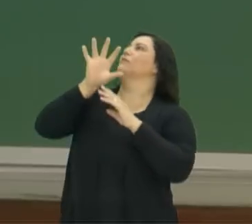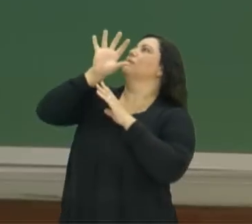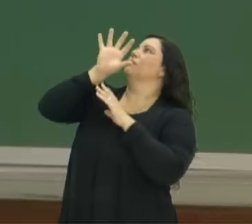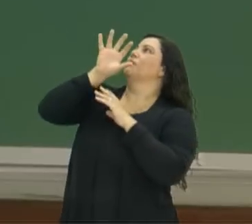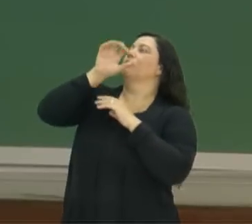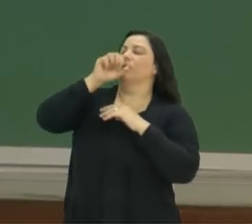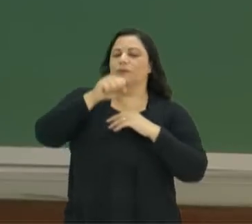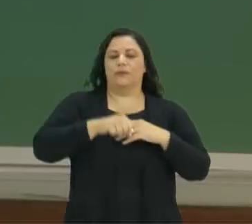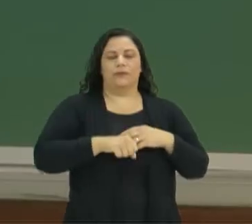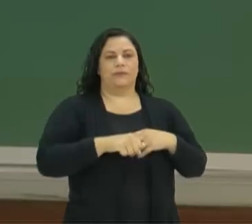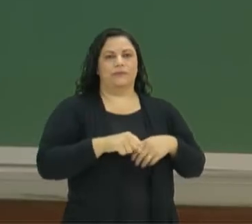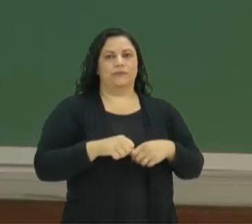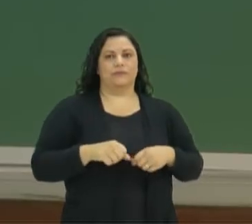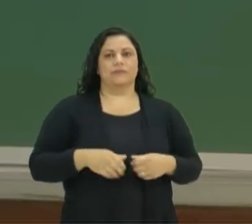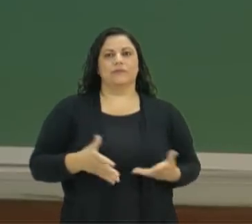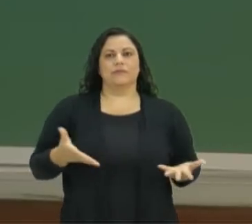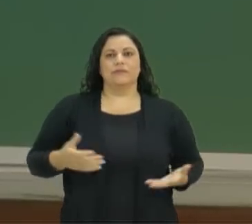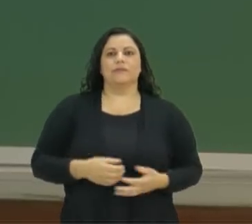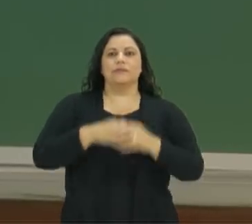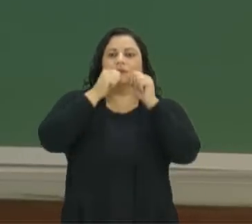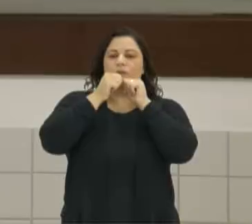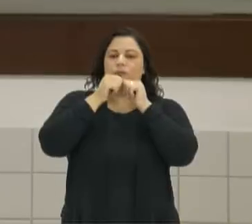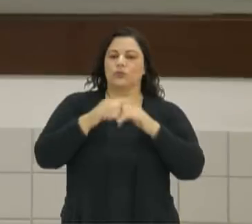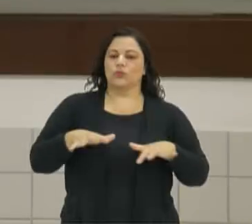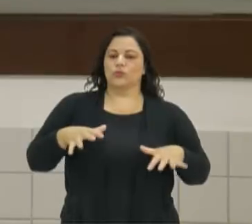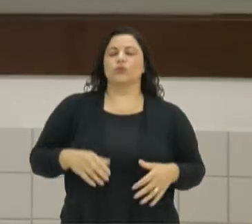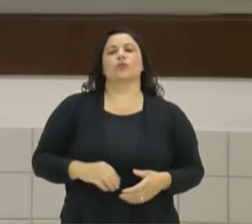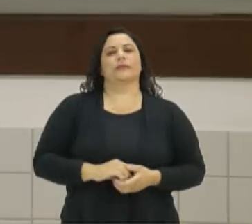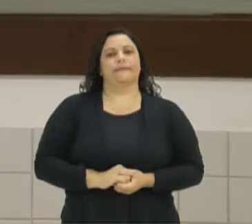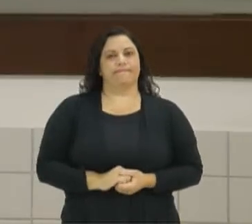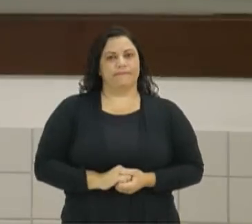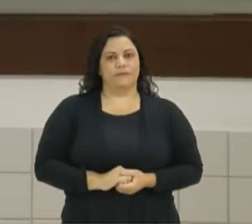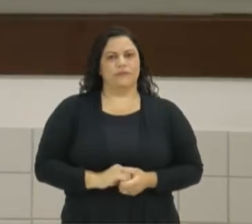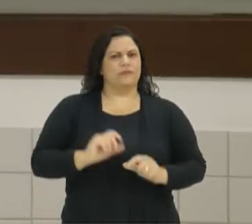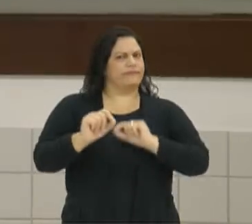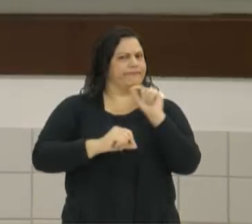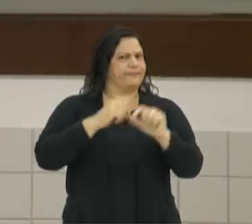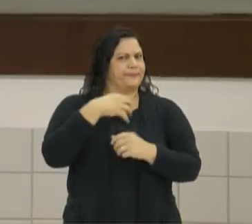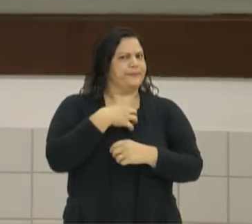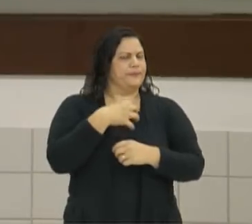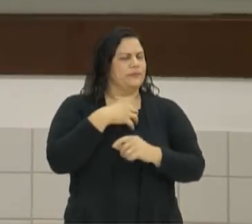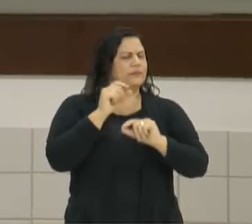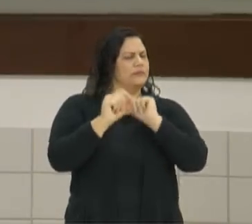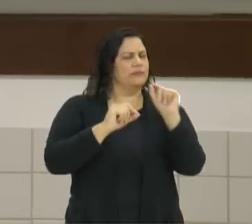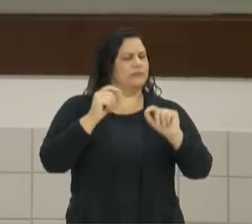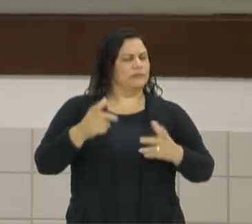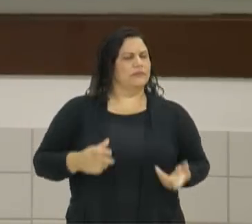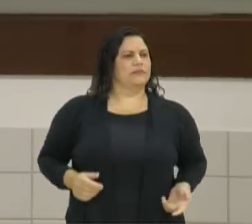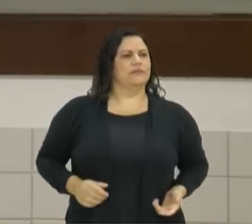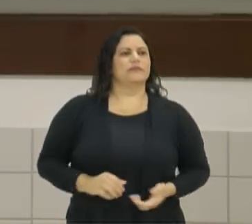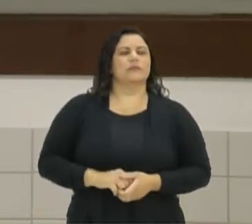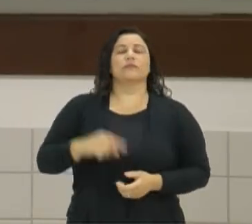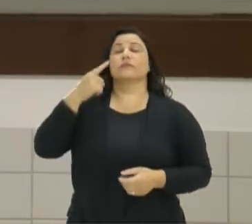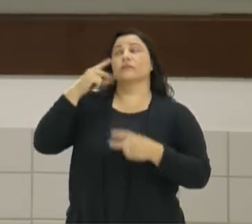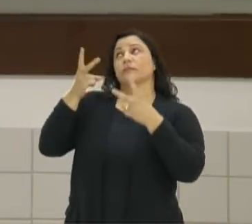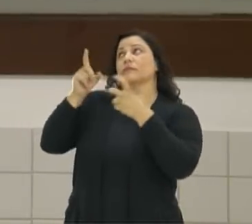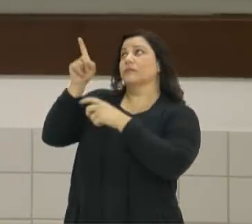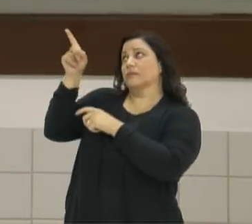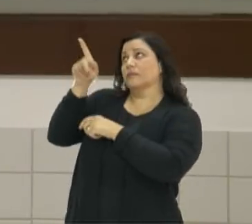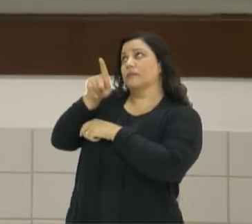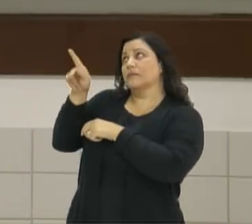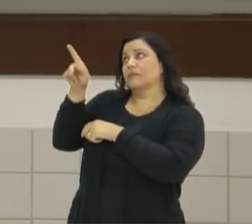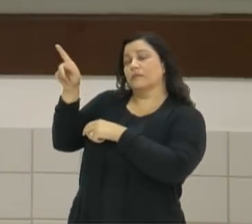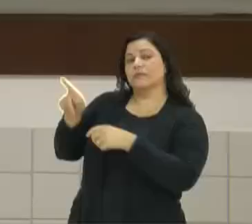dentro da água novamente para soltar o ar. Então, como que é esse movimento? Olha só, braços lá na